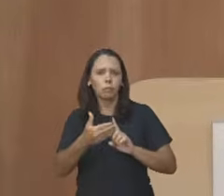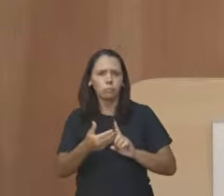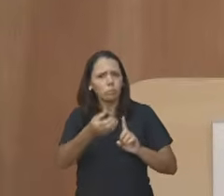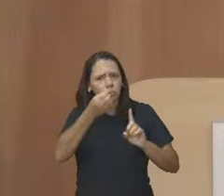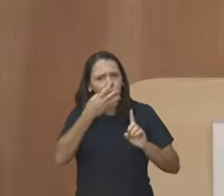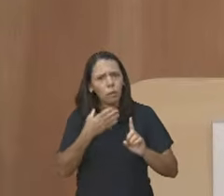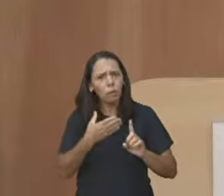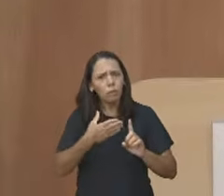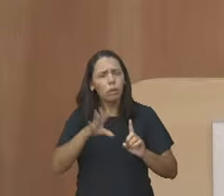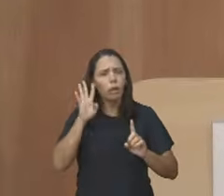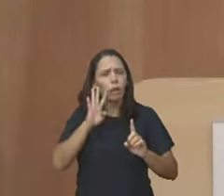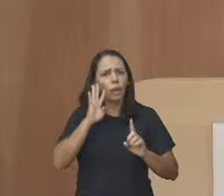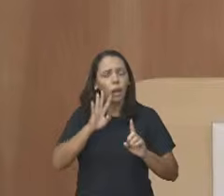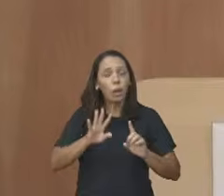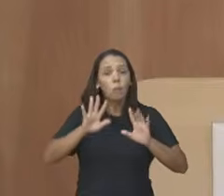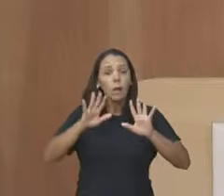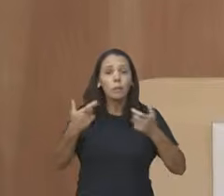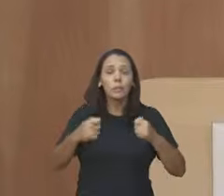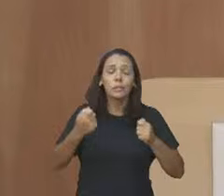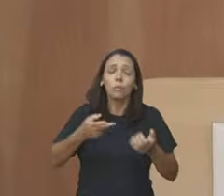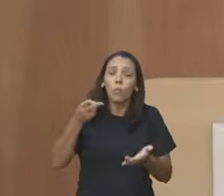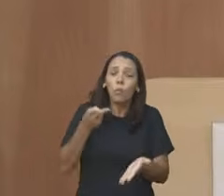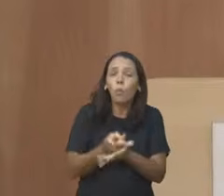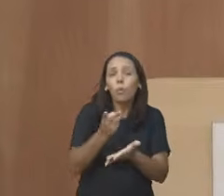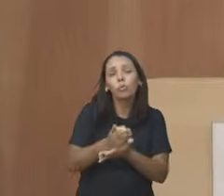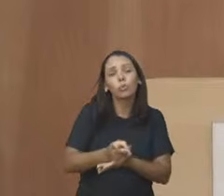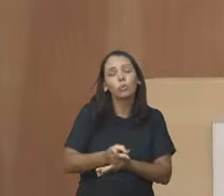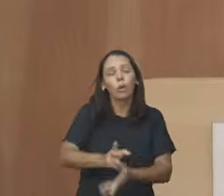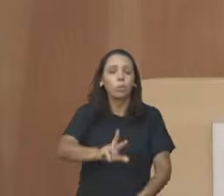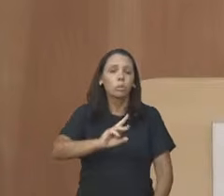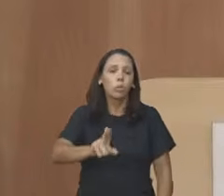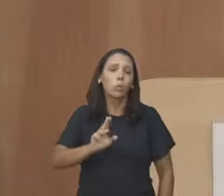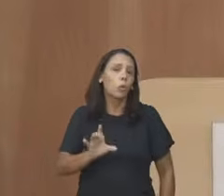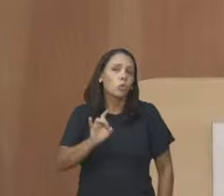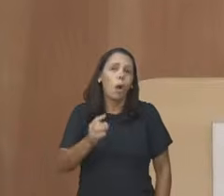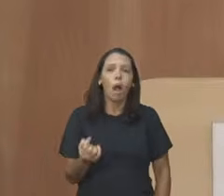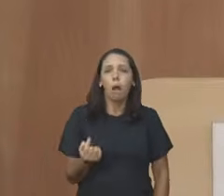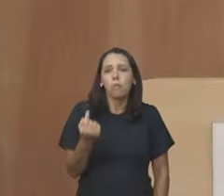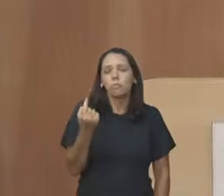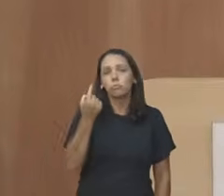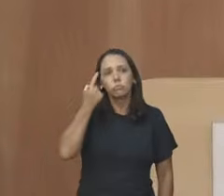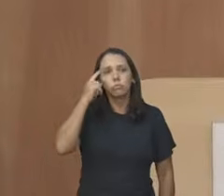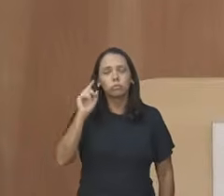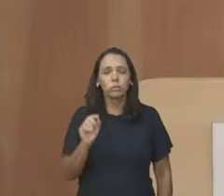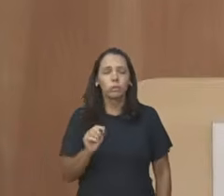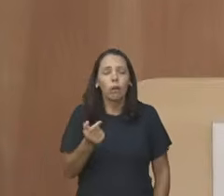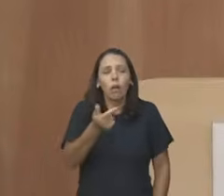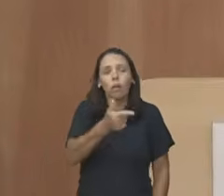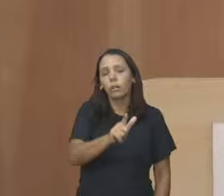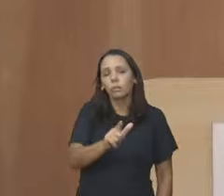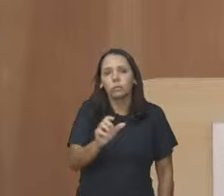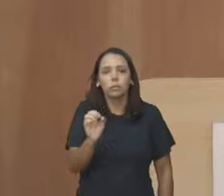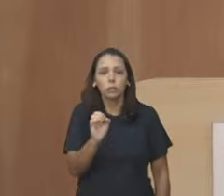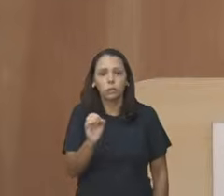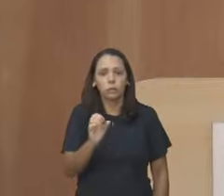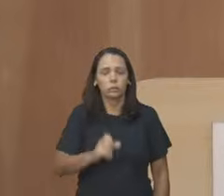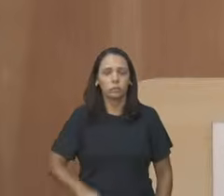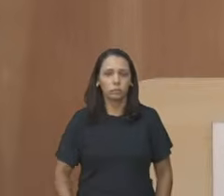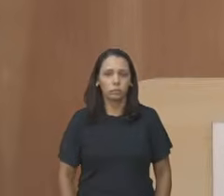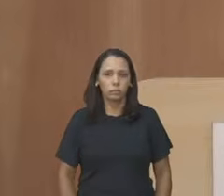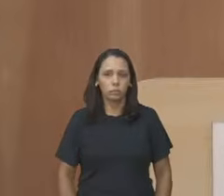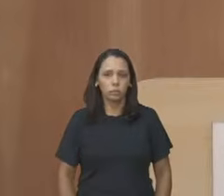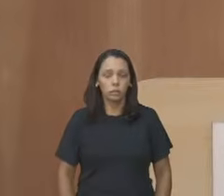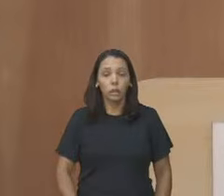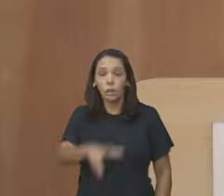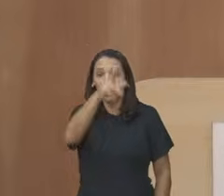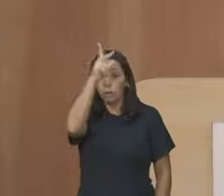regra. A gente precisa concentrar os esforços para garantir que o poder público dê o atendimento adequado para pessoas em